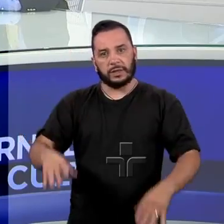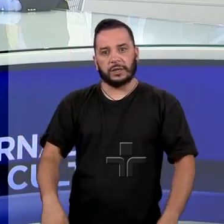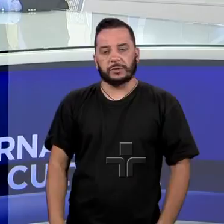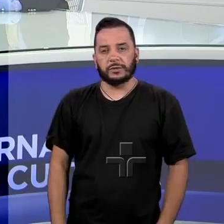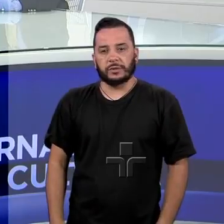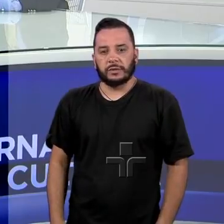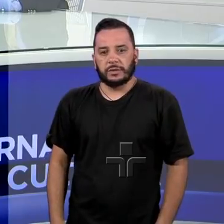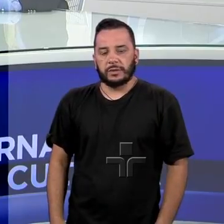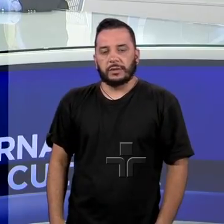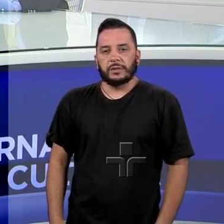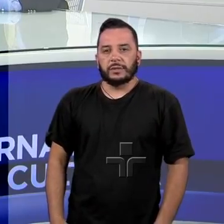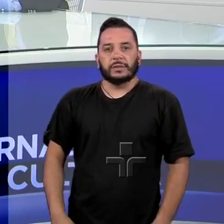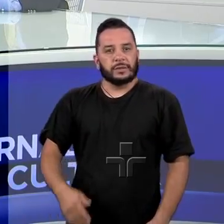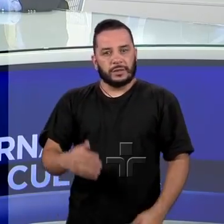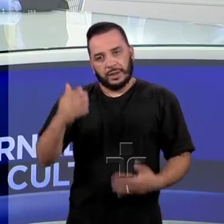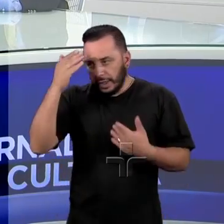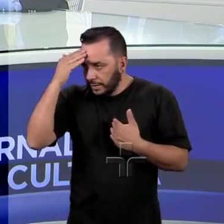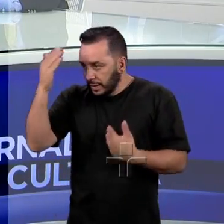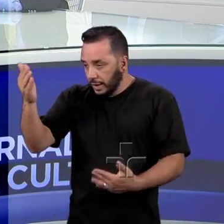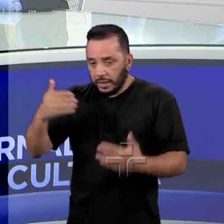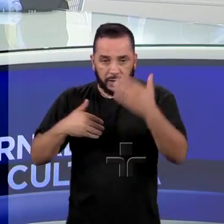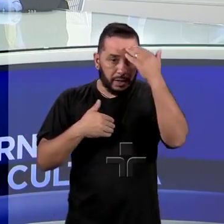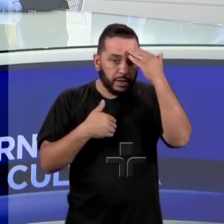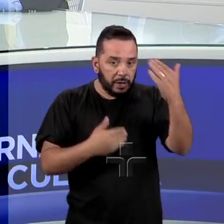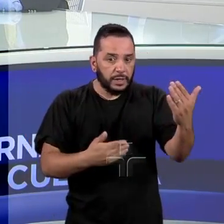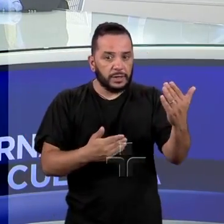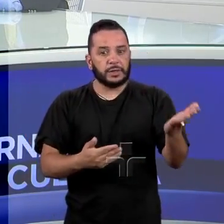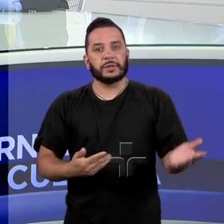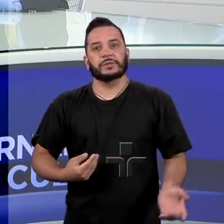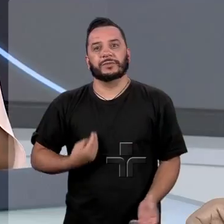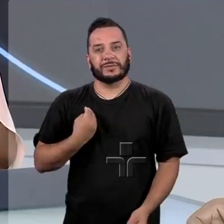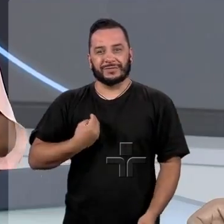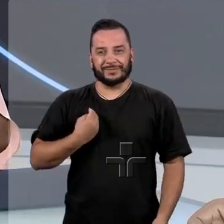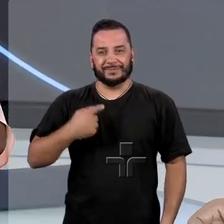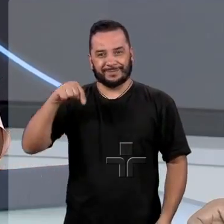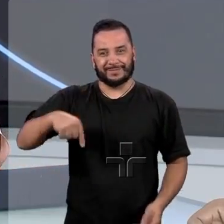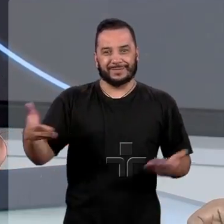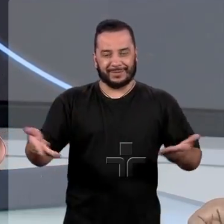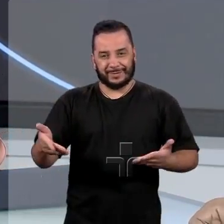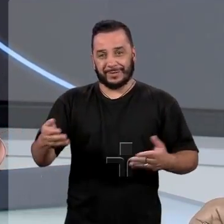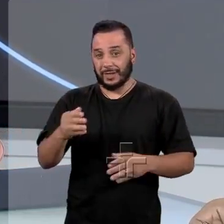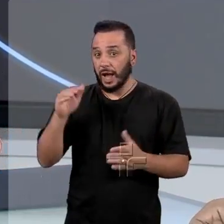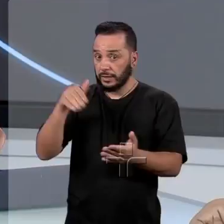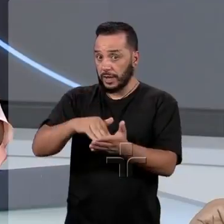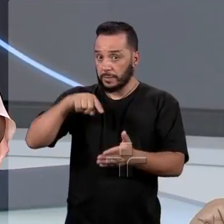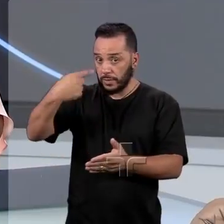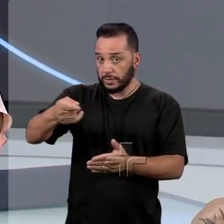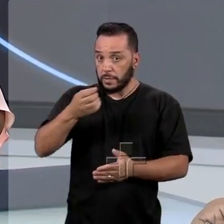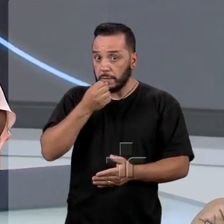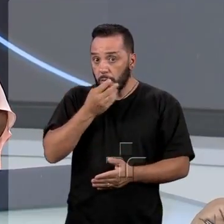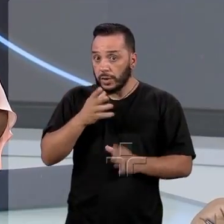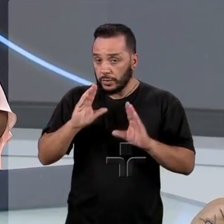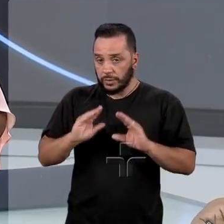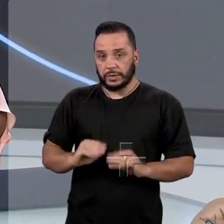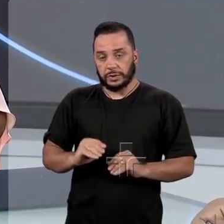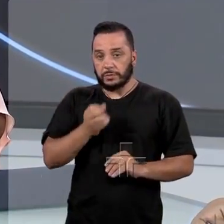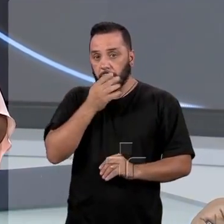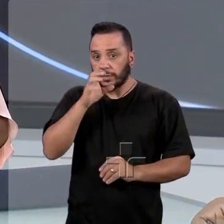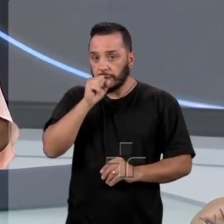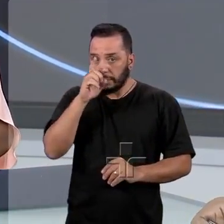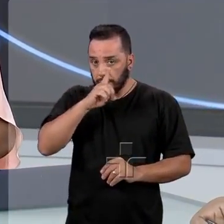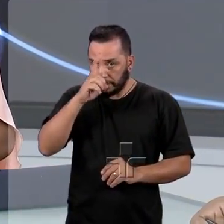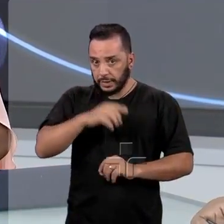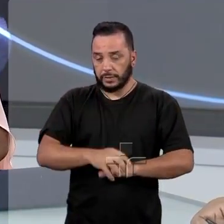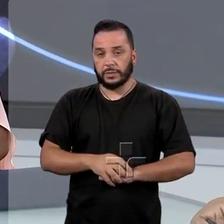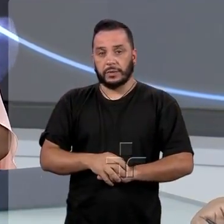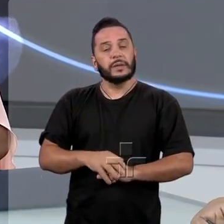Aline Clemecha, José Vicente, muito obrigada pela participação. Até a próxima, boa noite e bom fim de semana. E nós encerramos essa